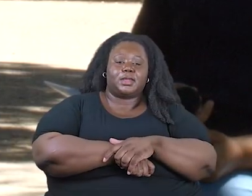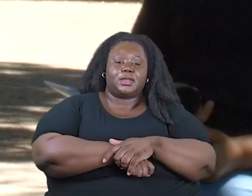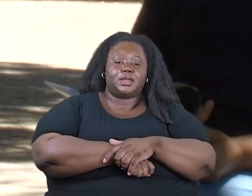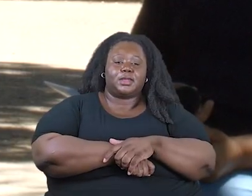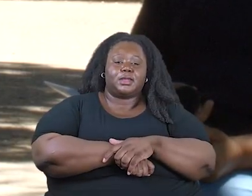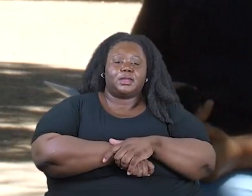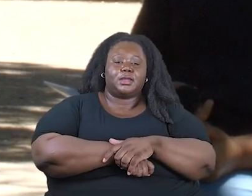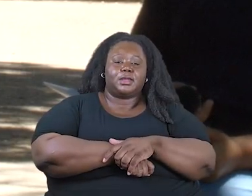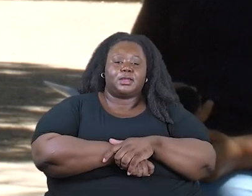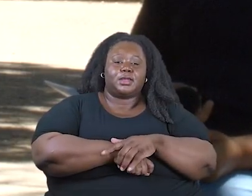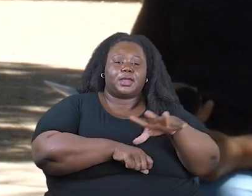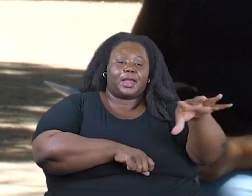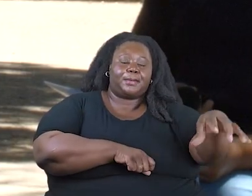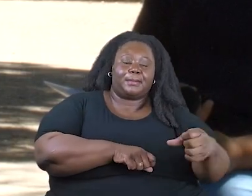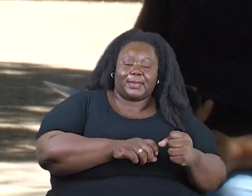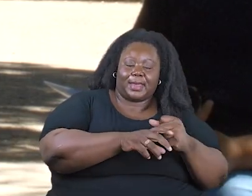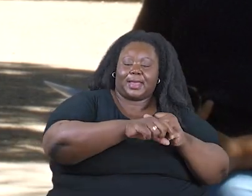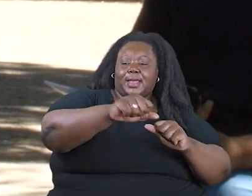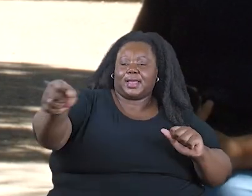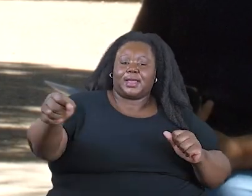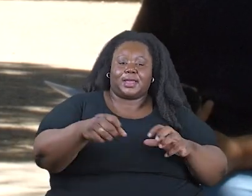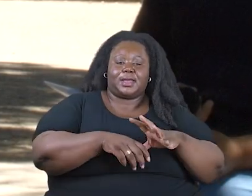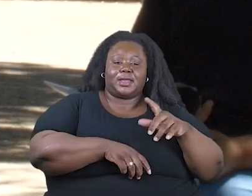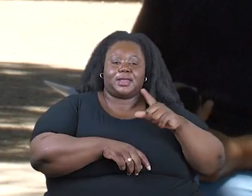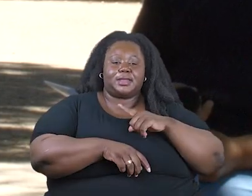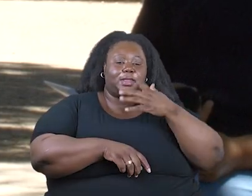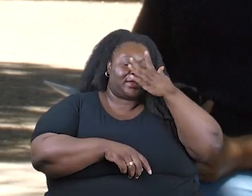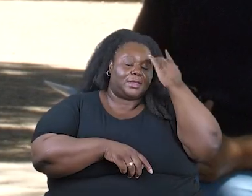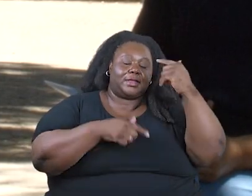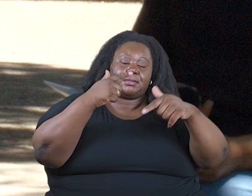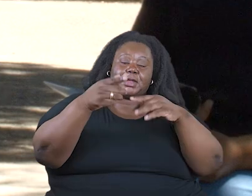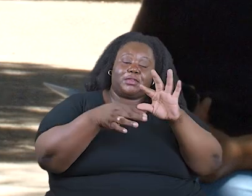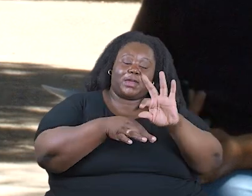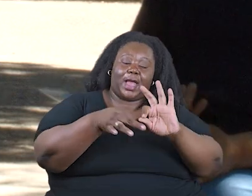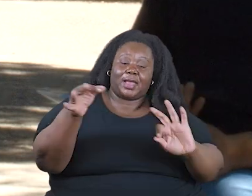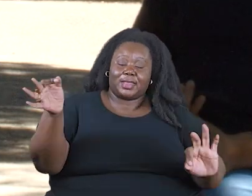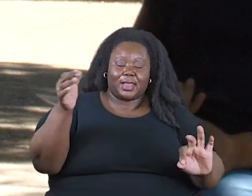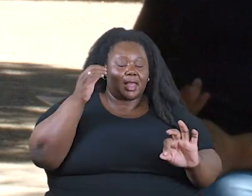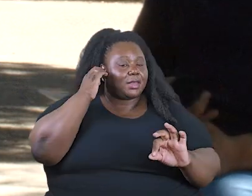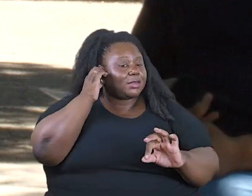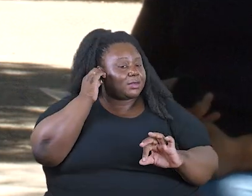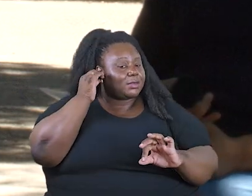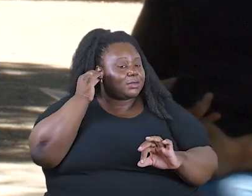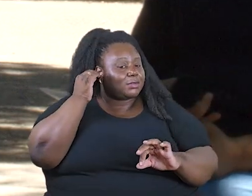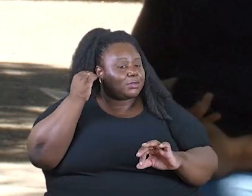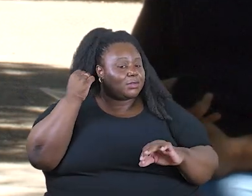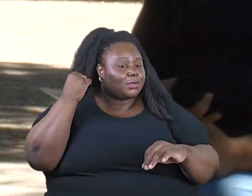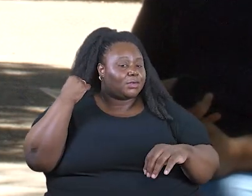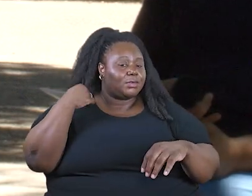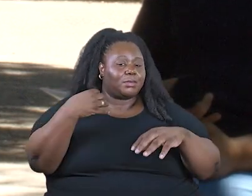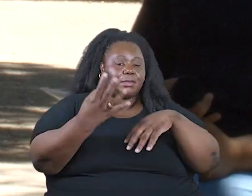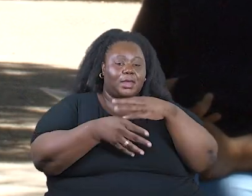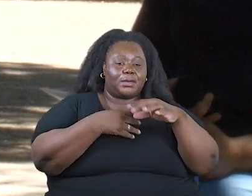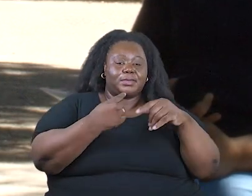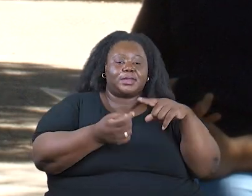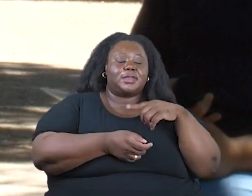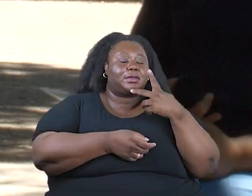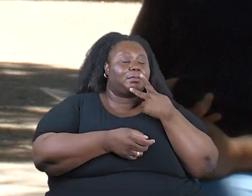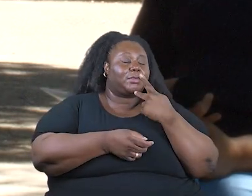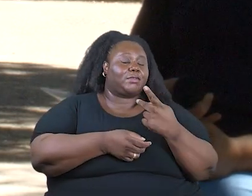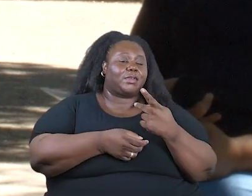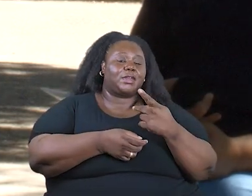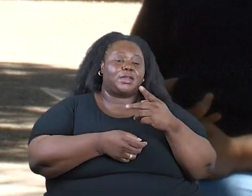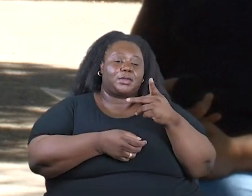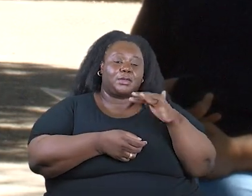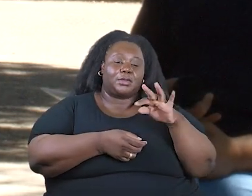com o trabalho e vinha outro e queria pegar um pedaço. Então tem obra que foi rasgada ali na hora, foi um caos. Aí tem uma matéria que fala